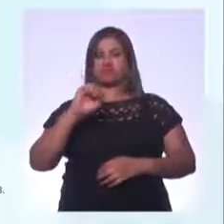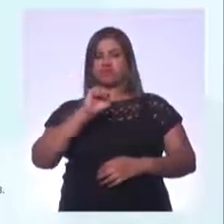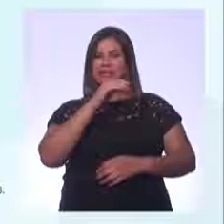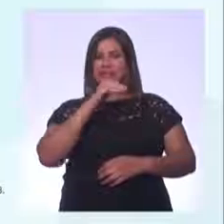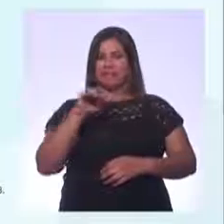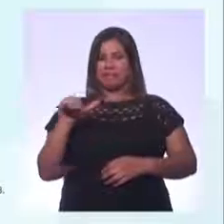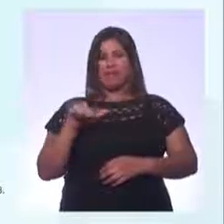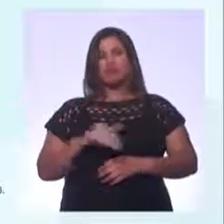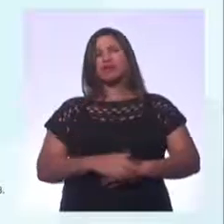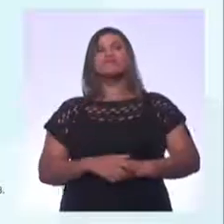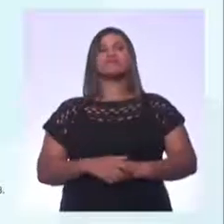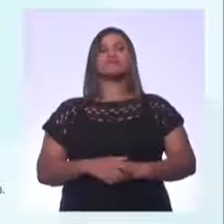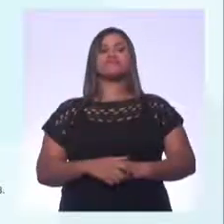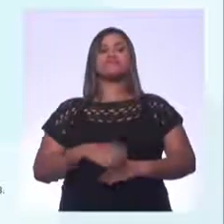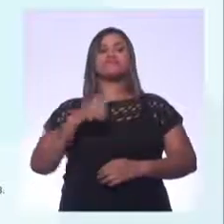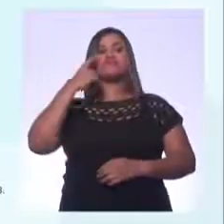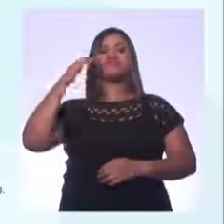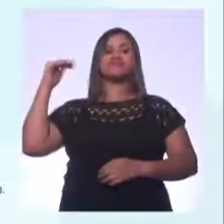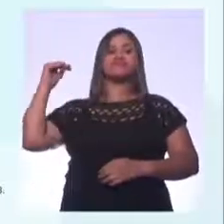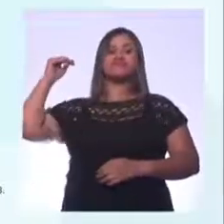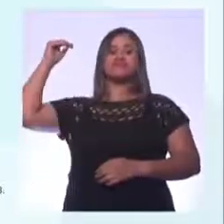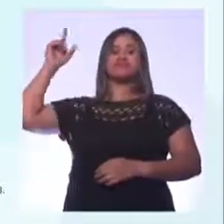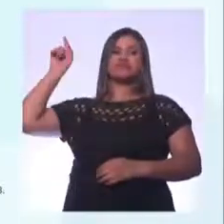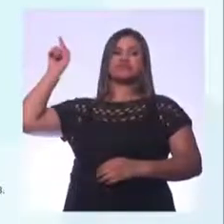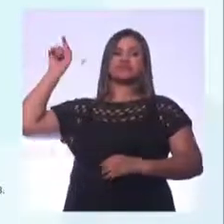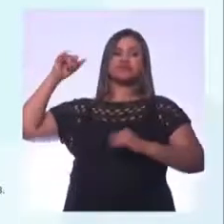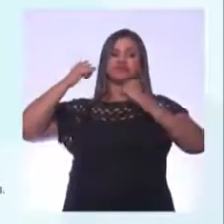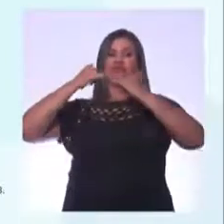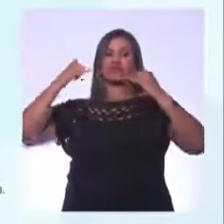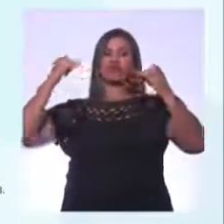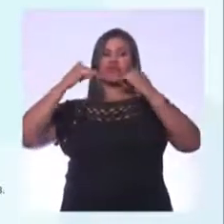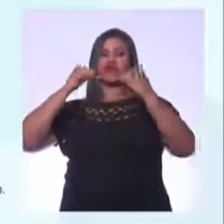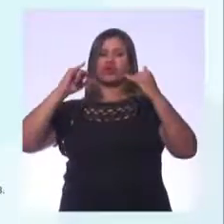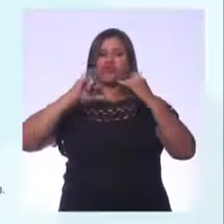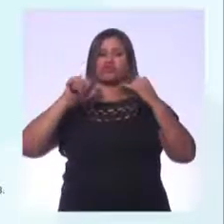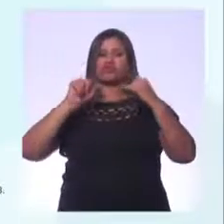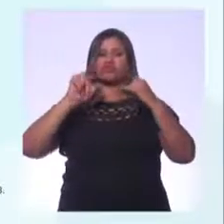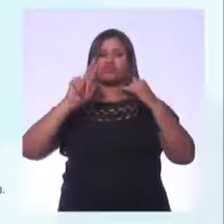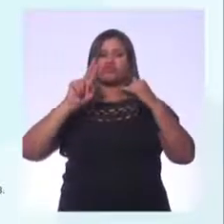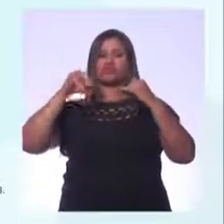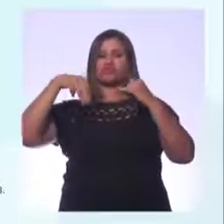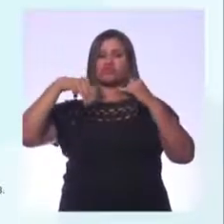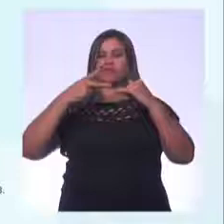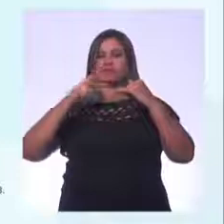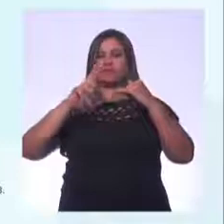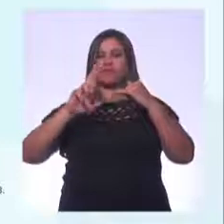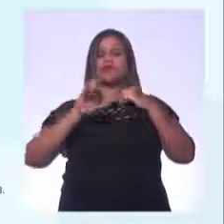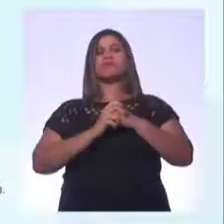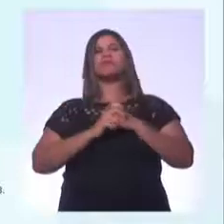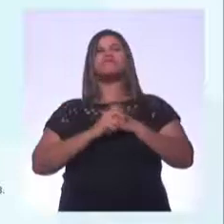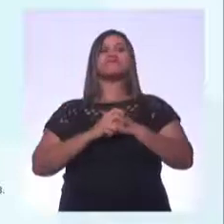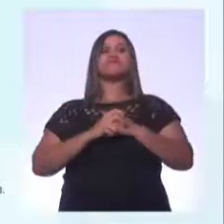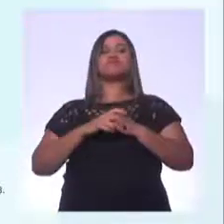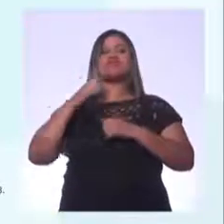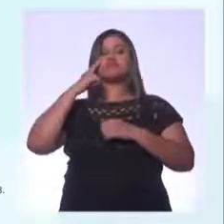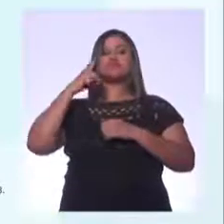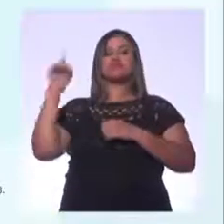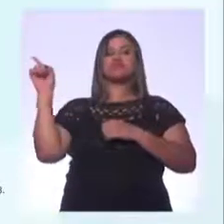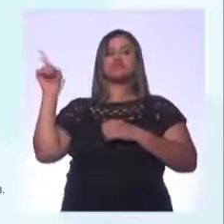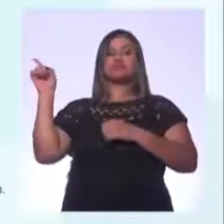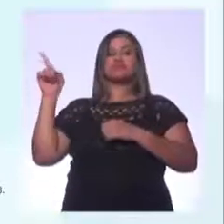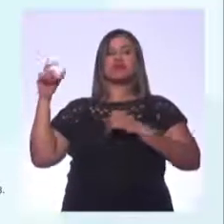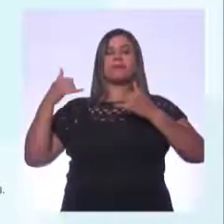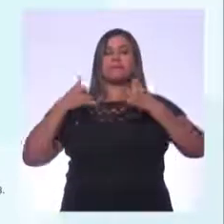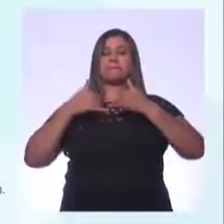são representados, os jumpers, o próprio LED e a representação da pilha. Agora,